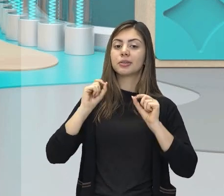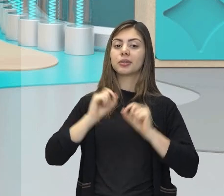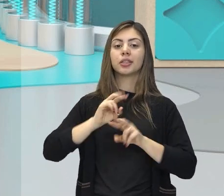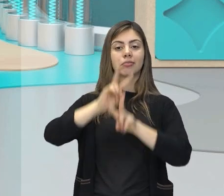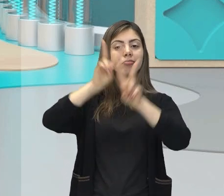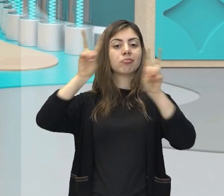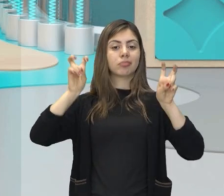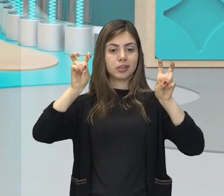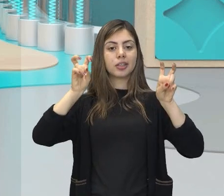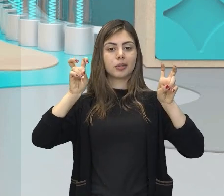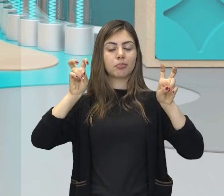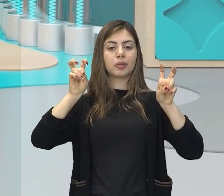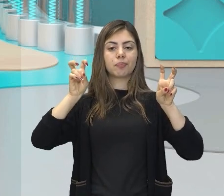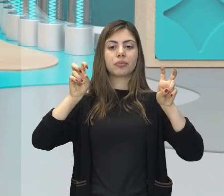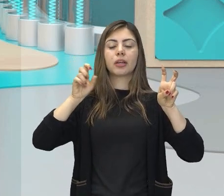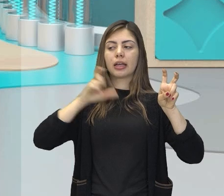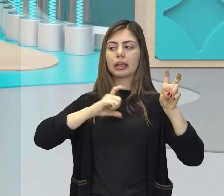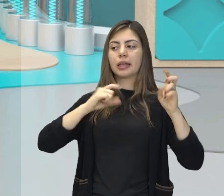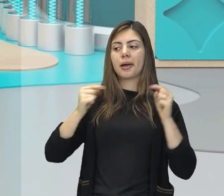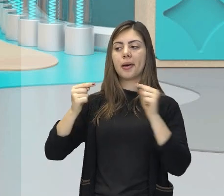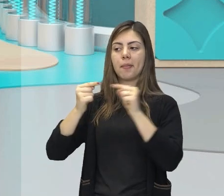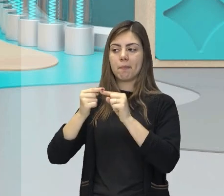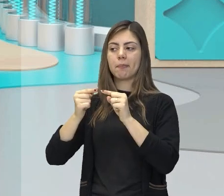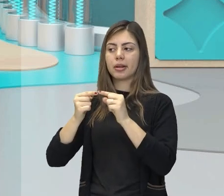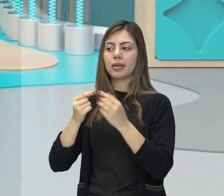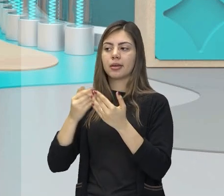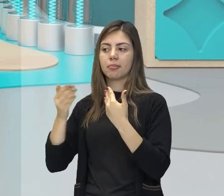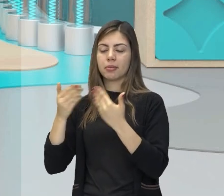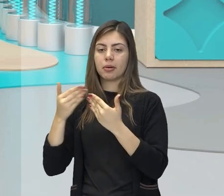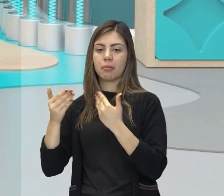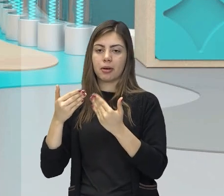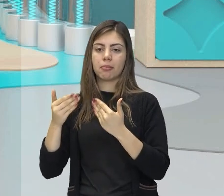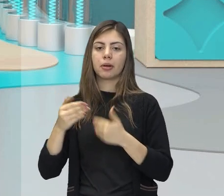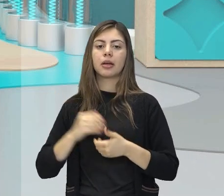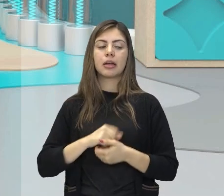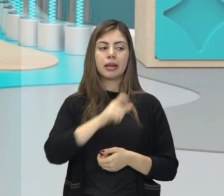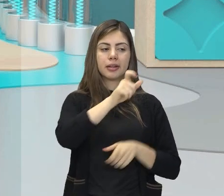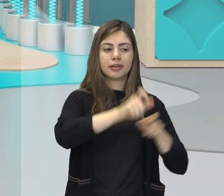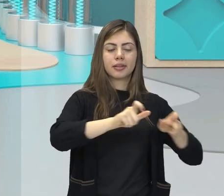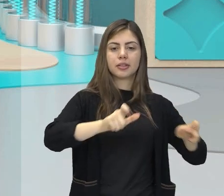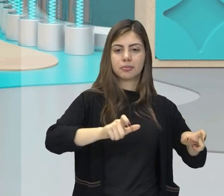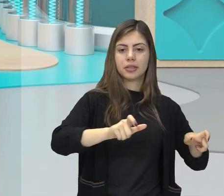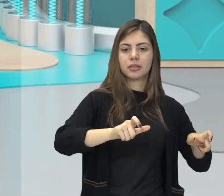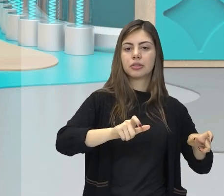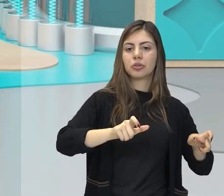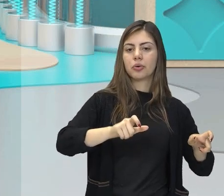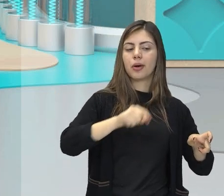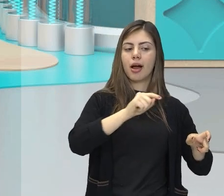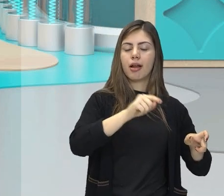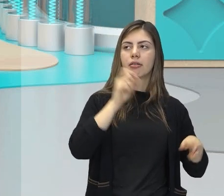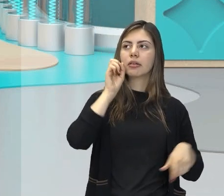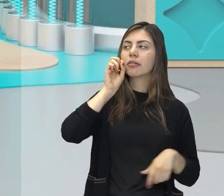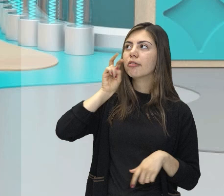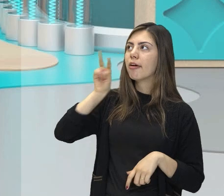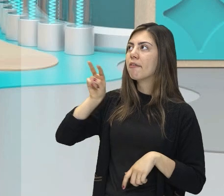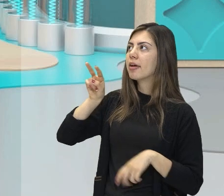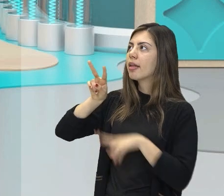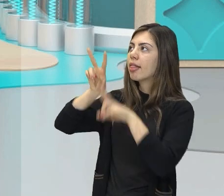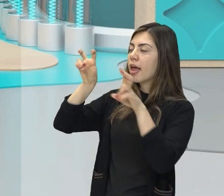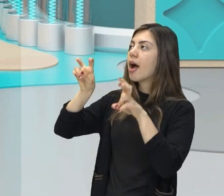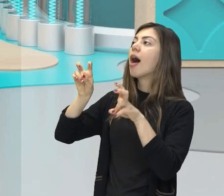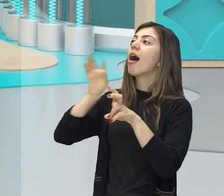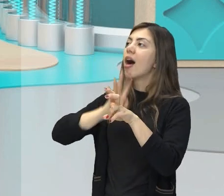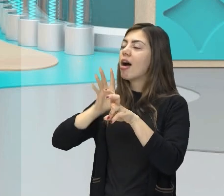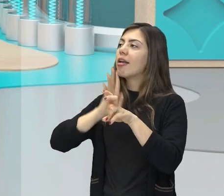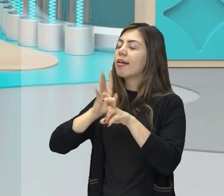um título criativo para chamar a atenção da pessoa, de alguém para ouvir, para assistir, para ler